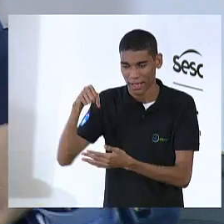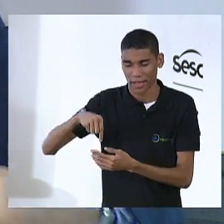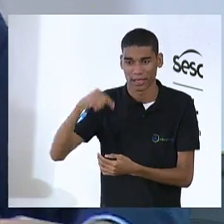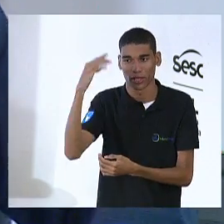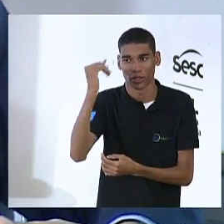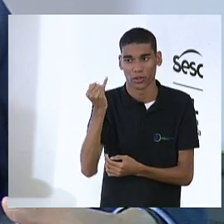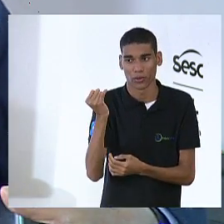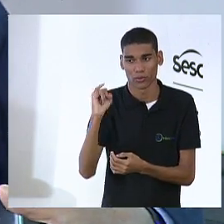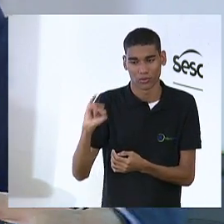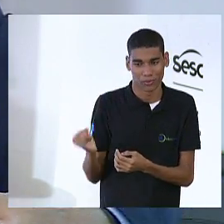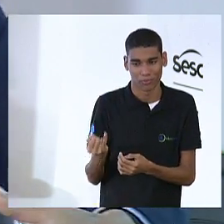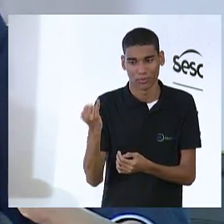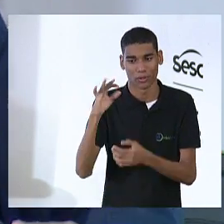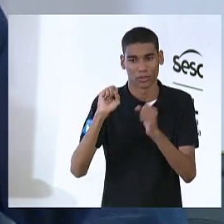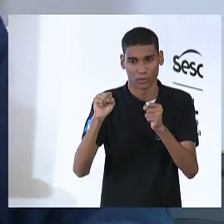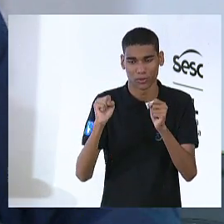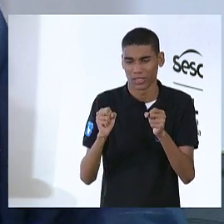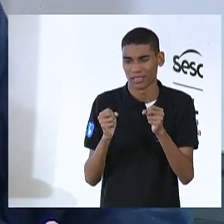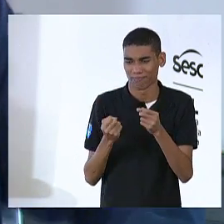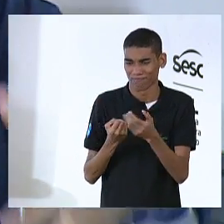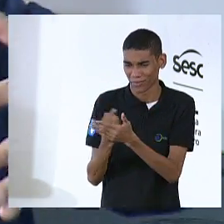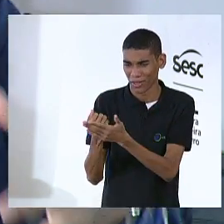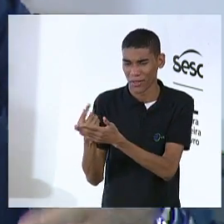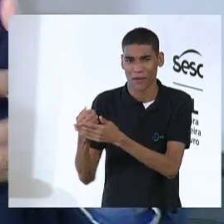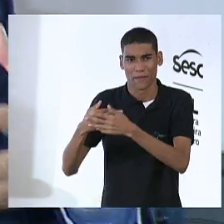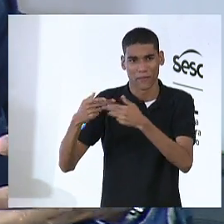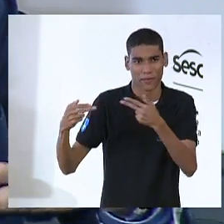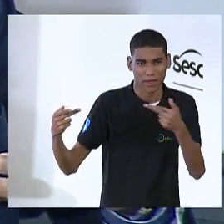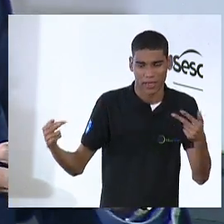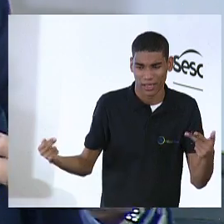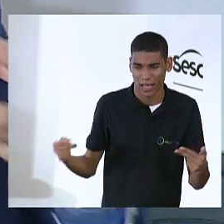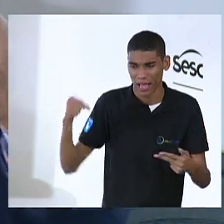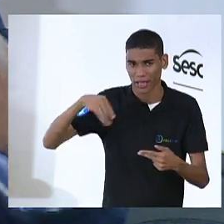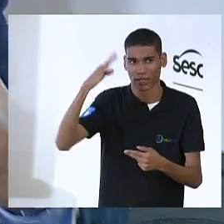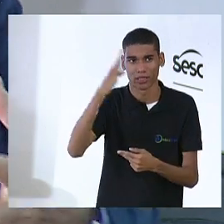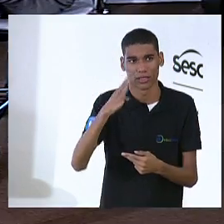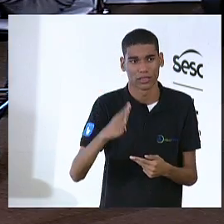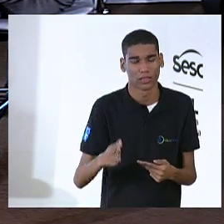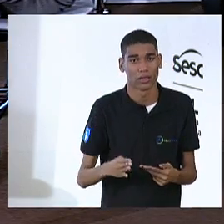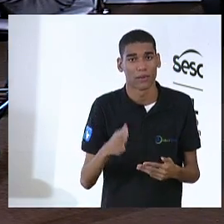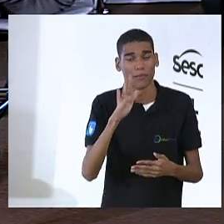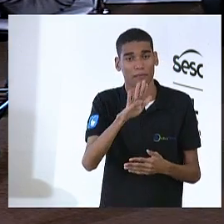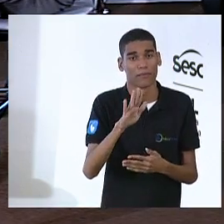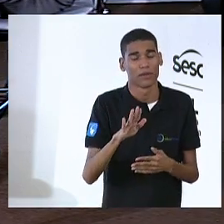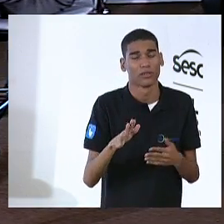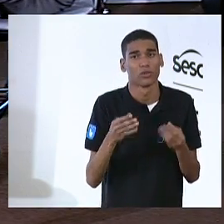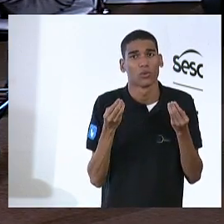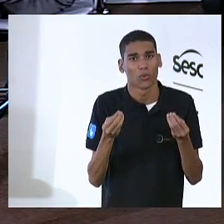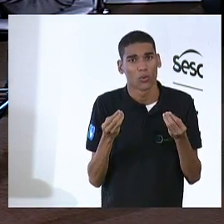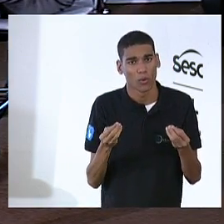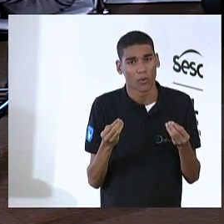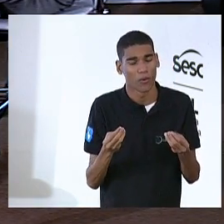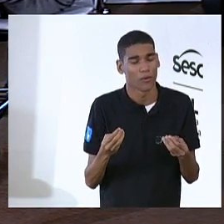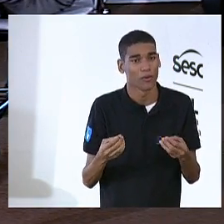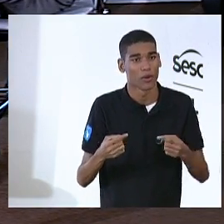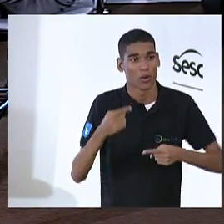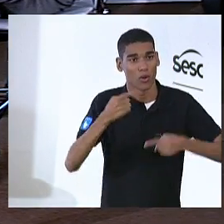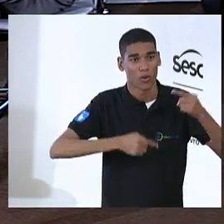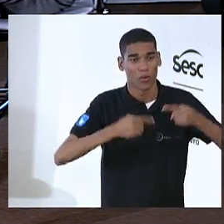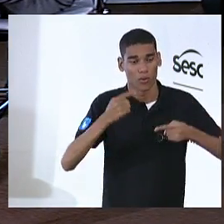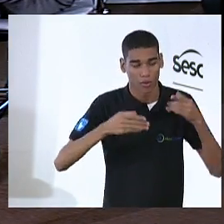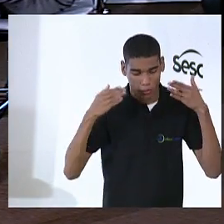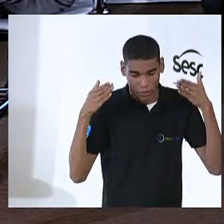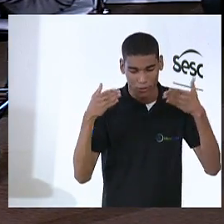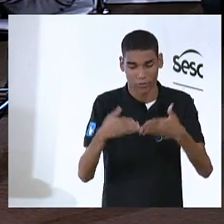meu, esses governos um pouco mais centrados, digamos, na inclusão econômica e